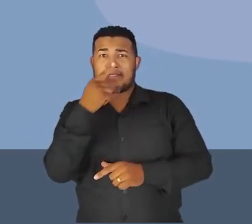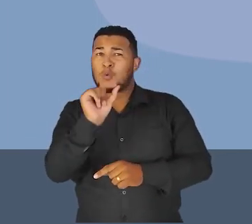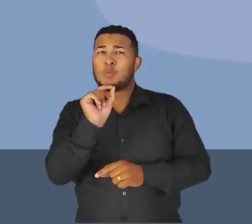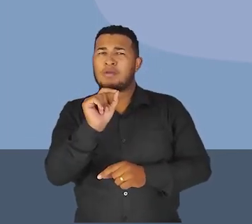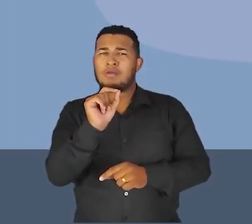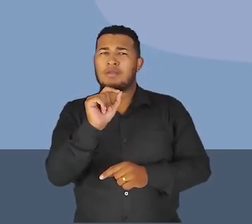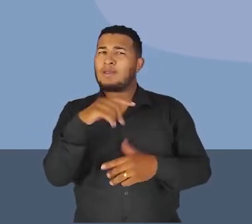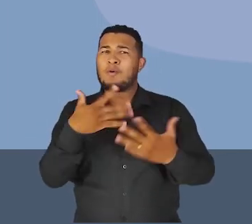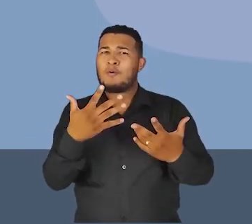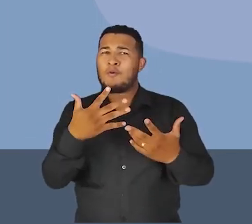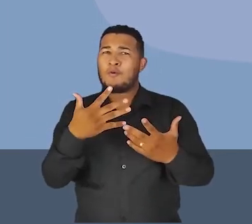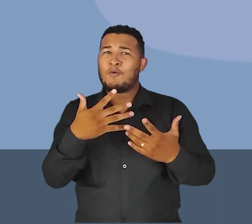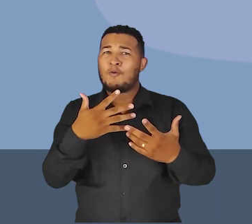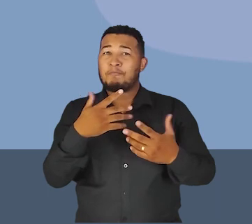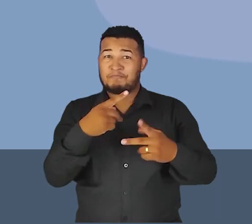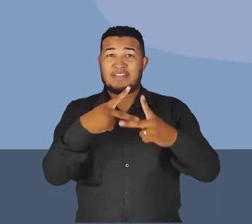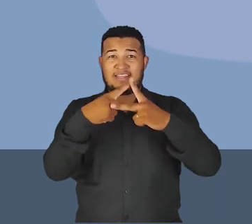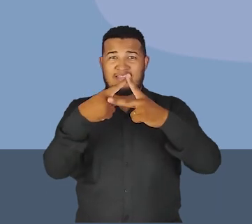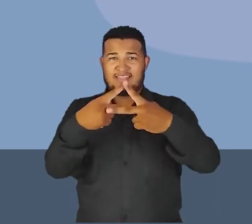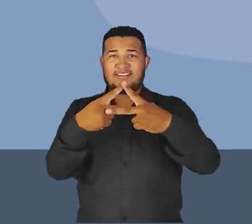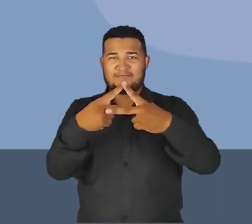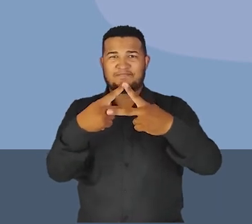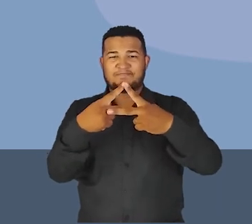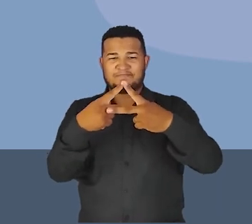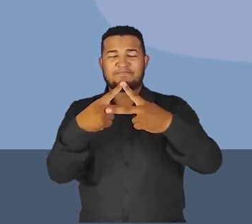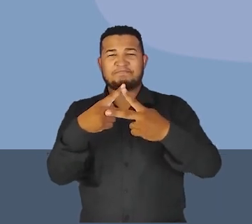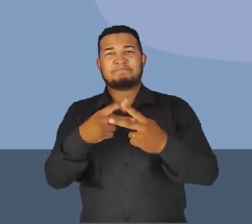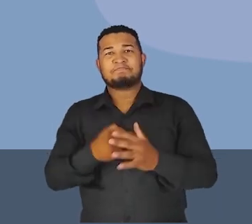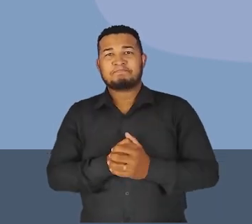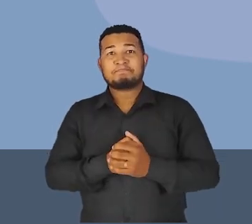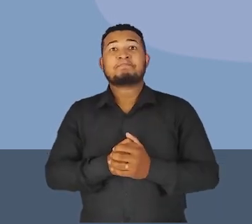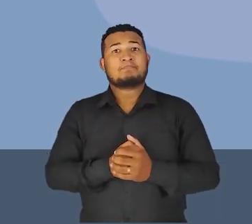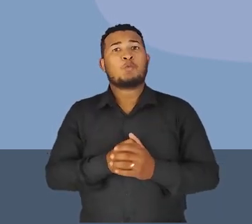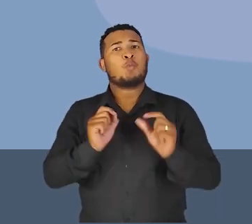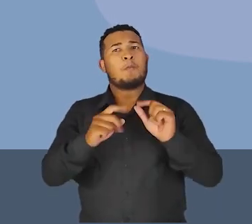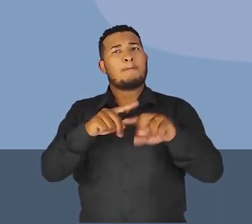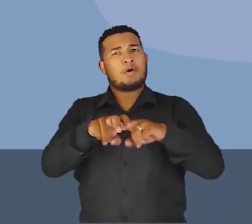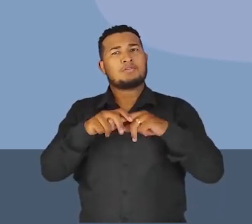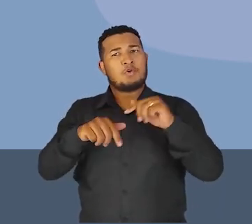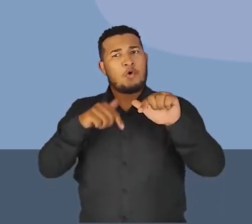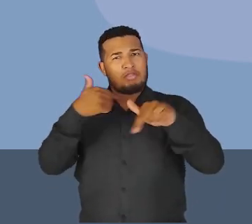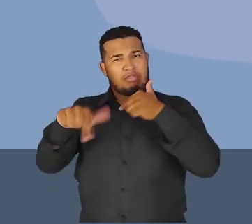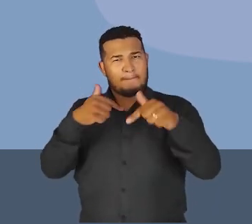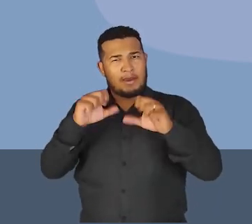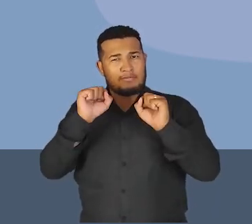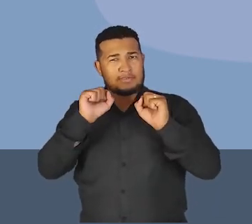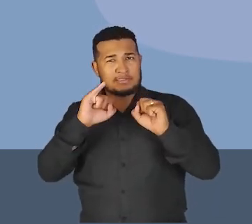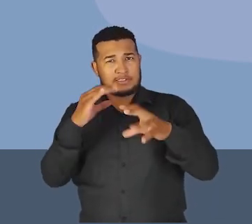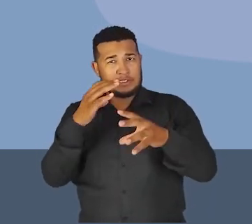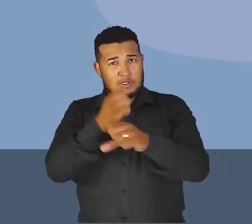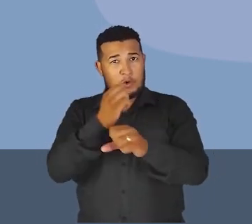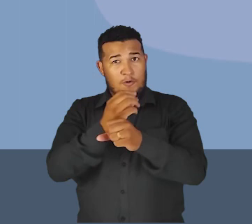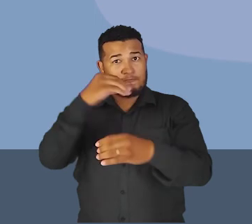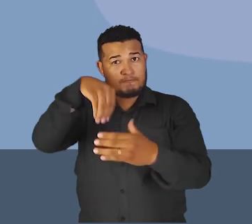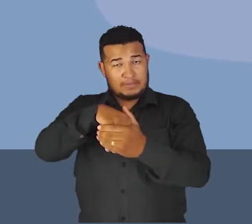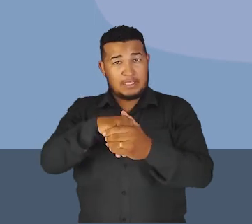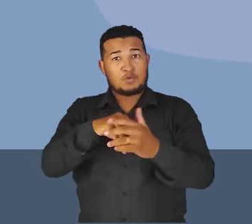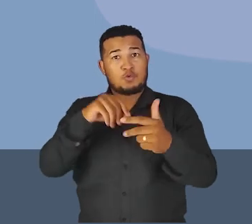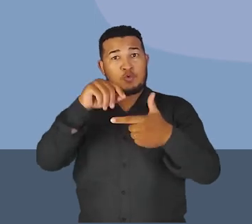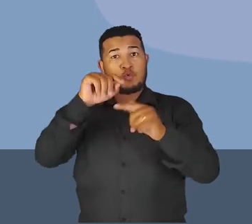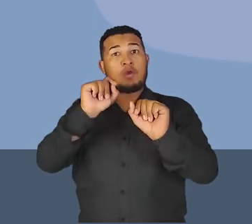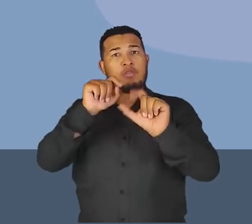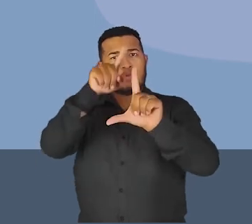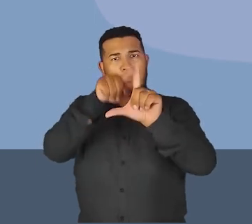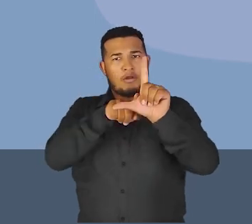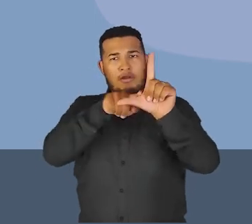ali? Neste caso é um triângulo. O trabalho, quando calculado em um gráfico, é